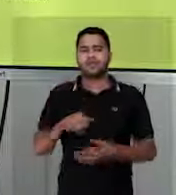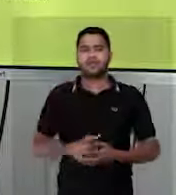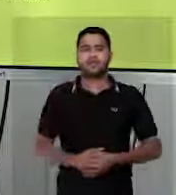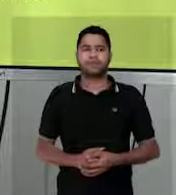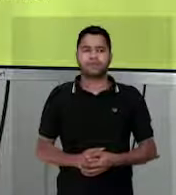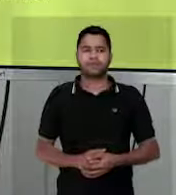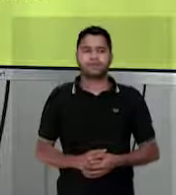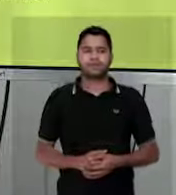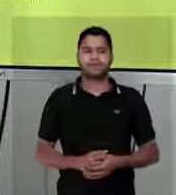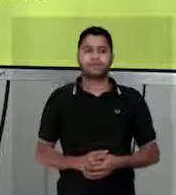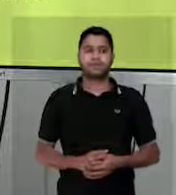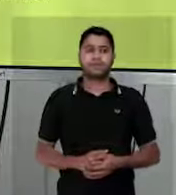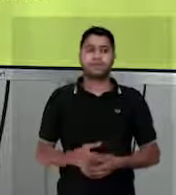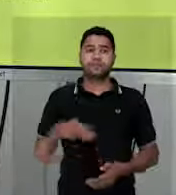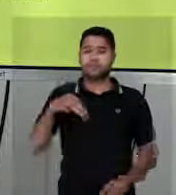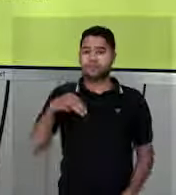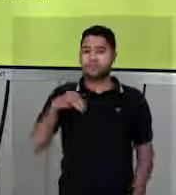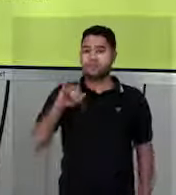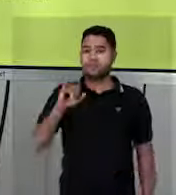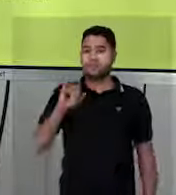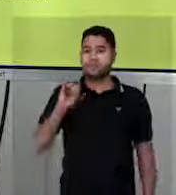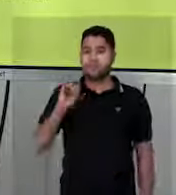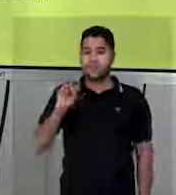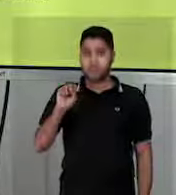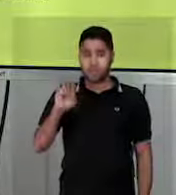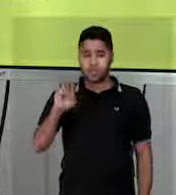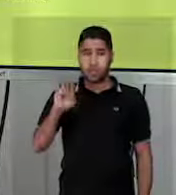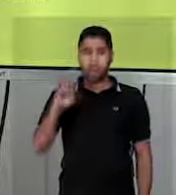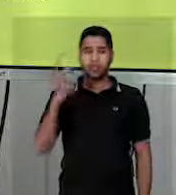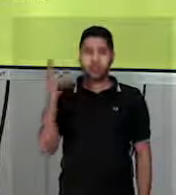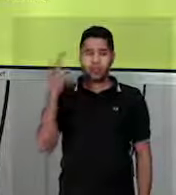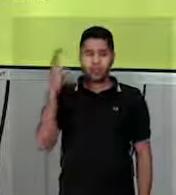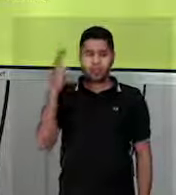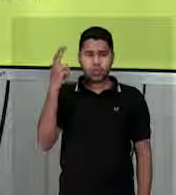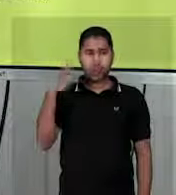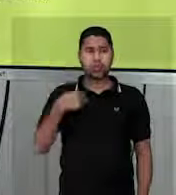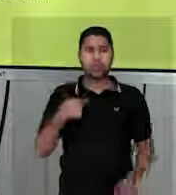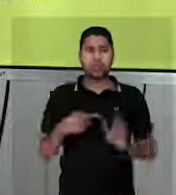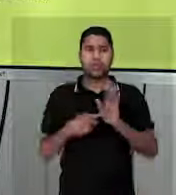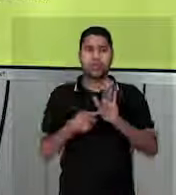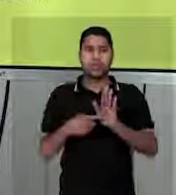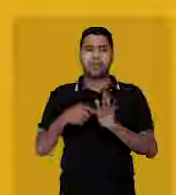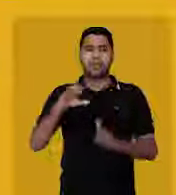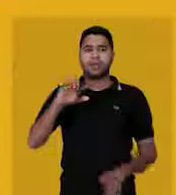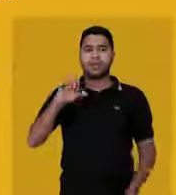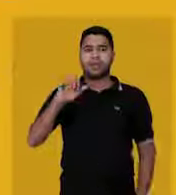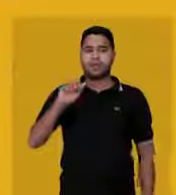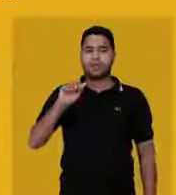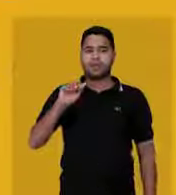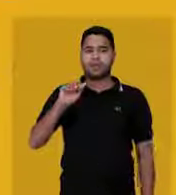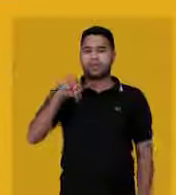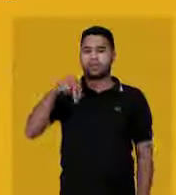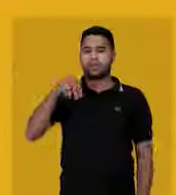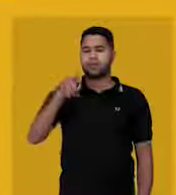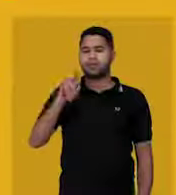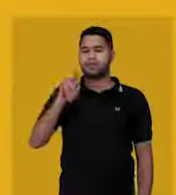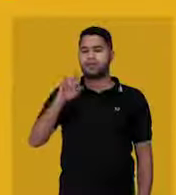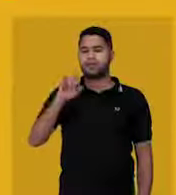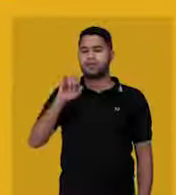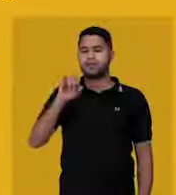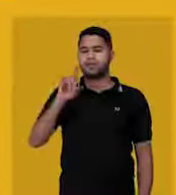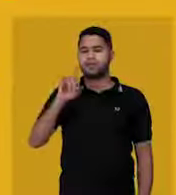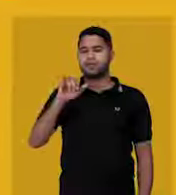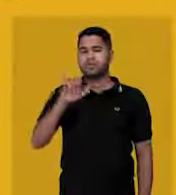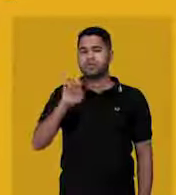Já as micoses profundas, né, eu trouxe para falar para vocês a candidíase. Ela atinge tecidos